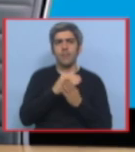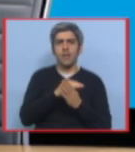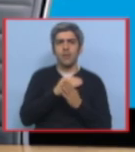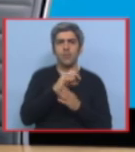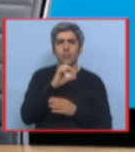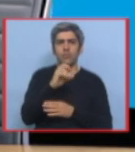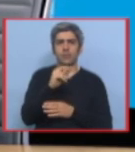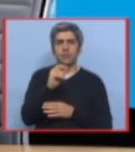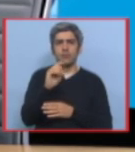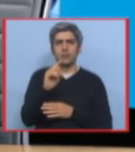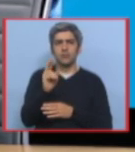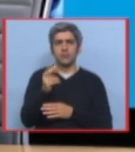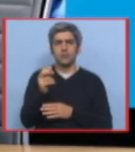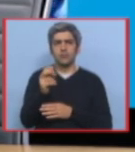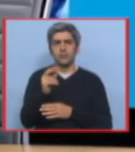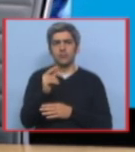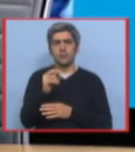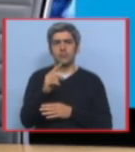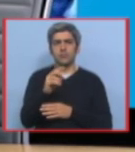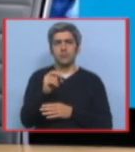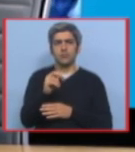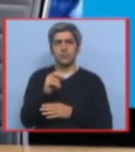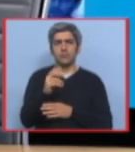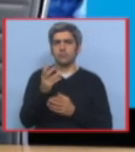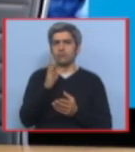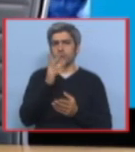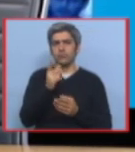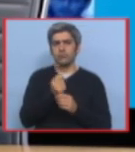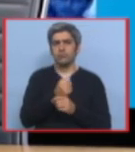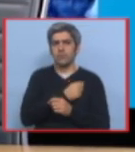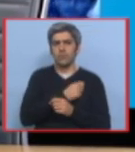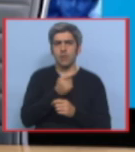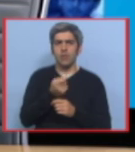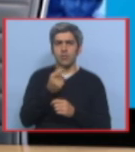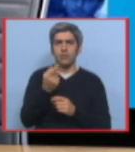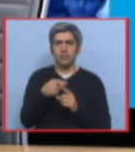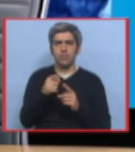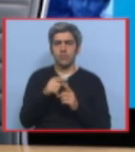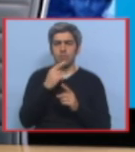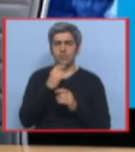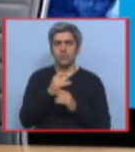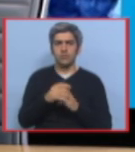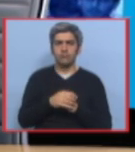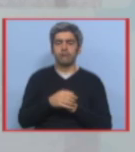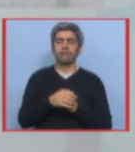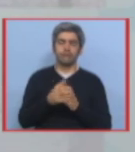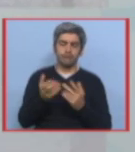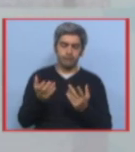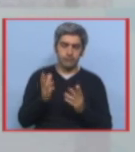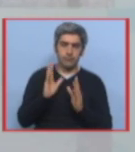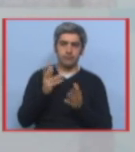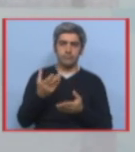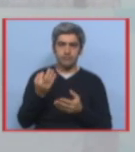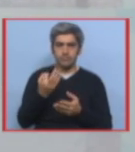é 836 euros ou 863, não há capacidade financeira para suportar uma renda deste género. Algo, de facto, é preciso